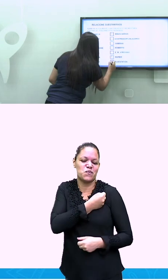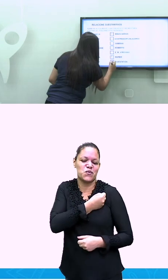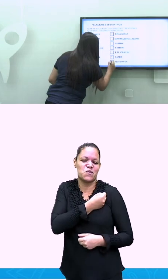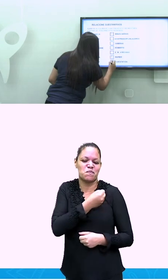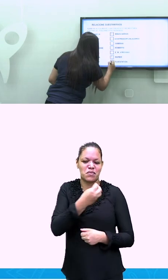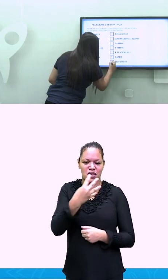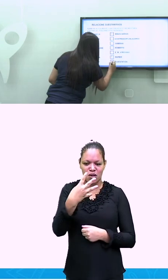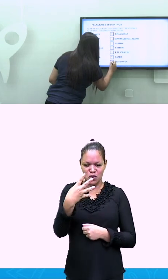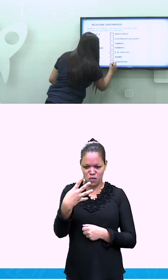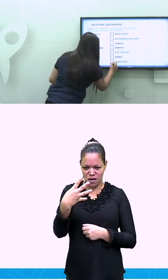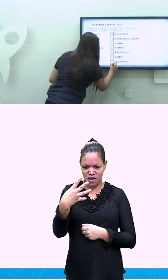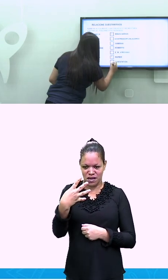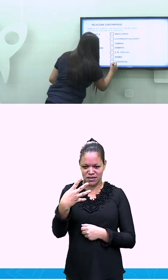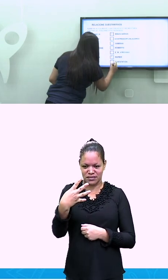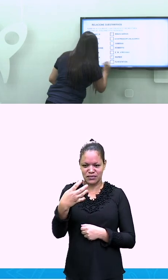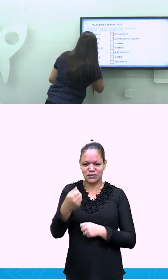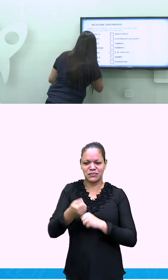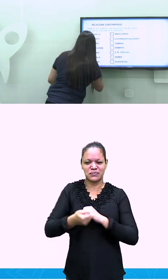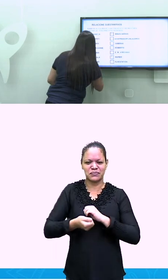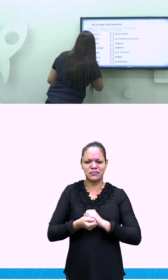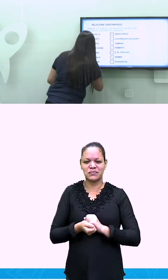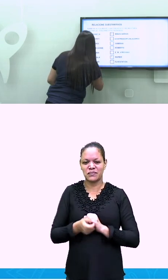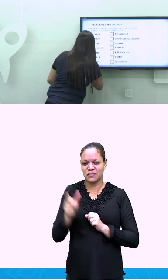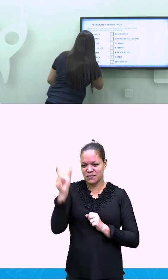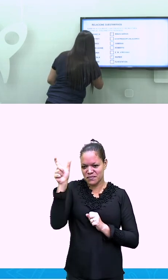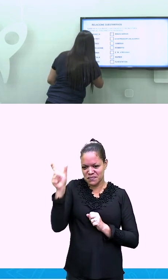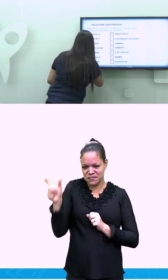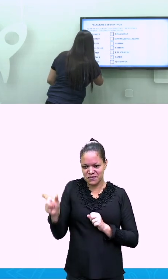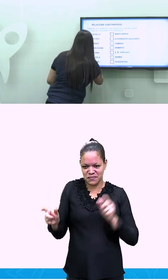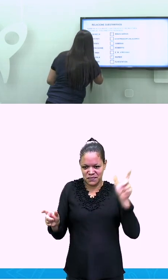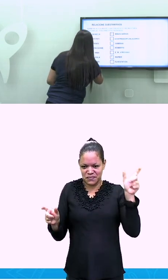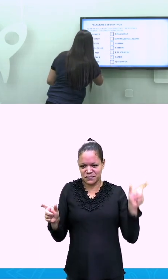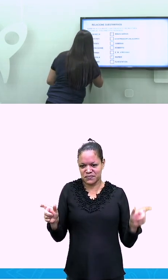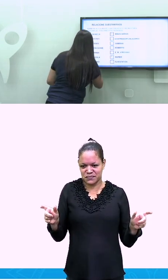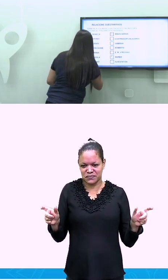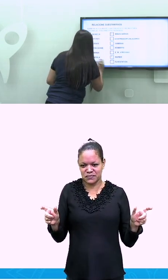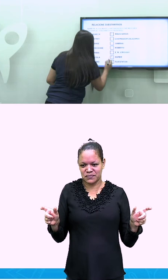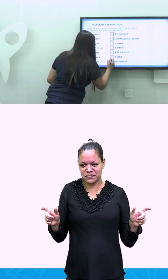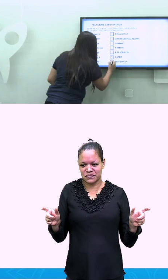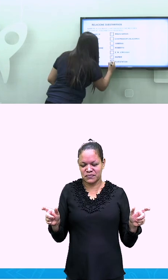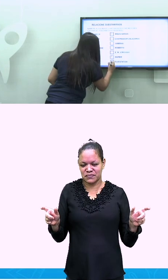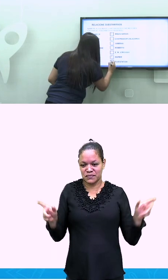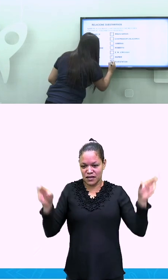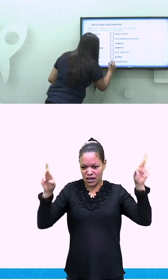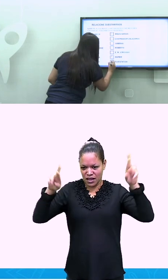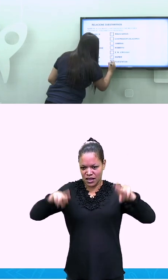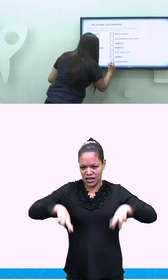ele está muito feio. Vou fazer um número mais bonito para vocês.